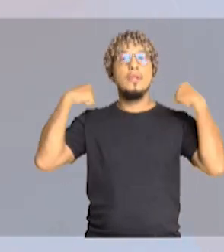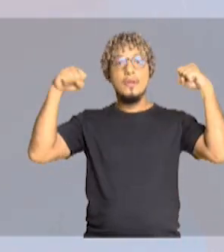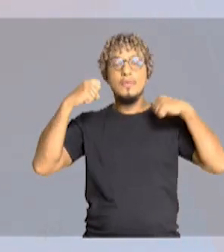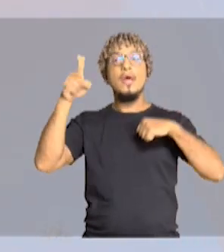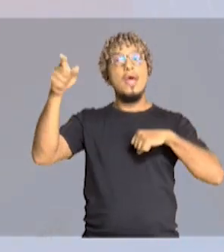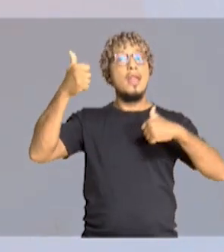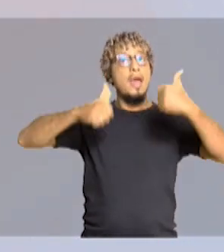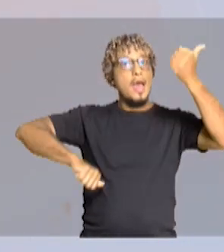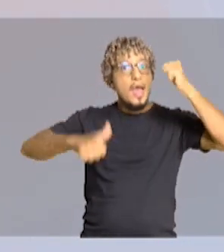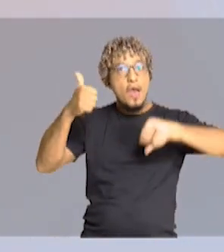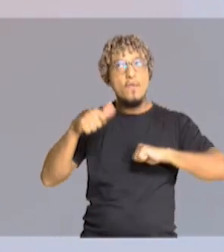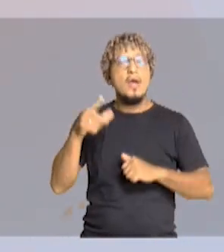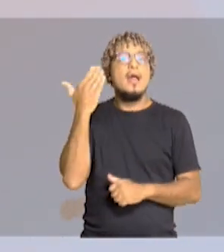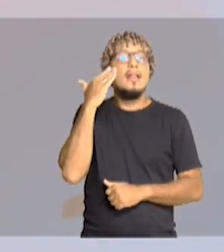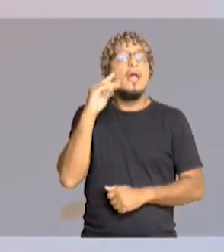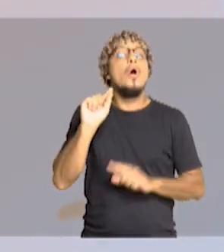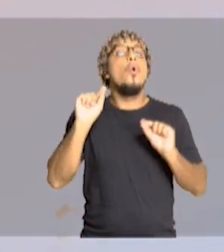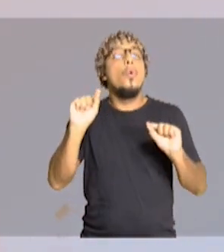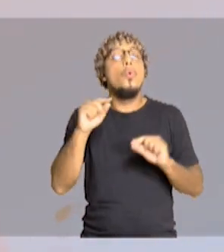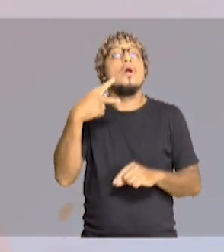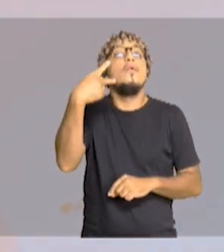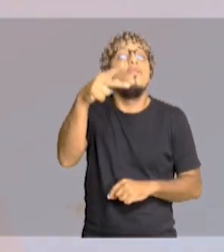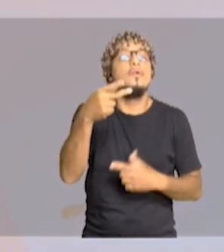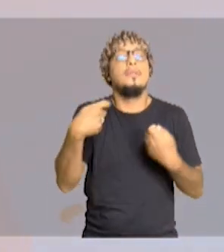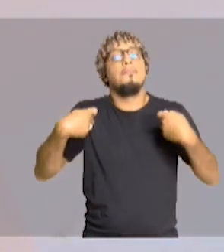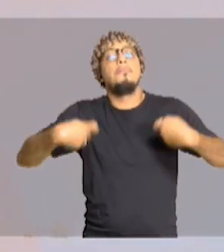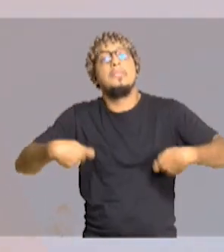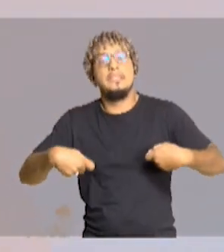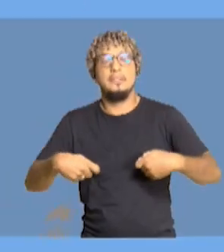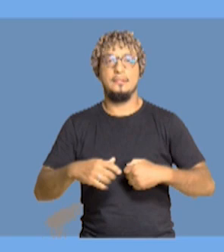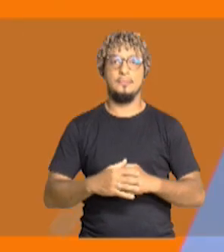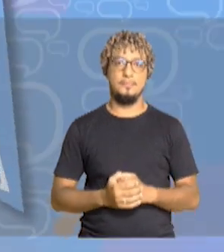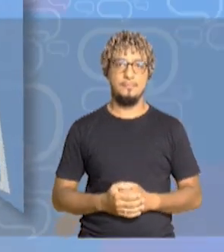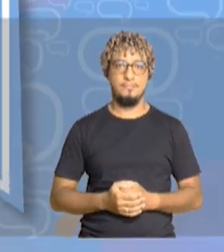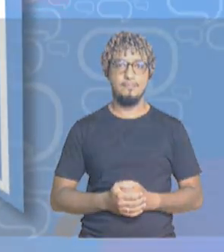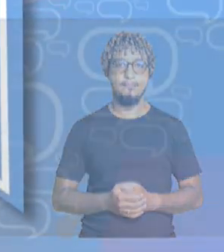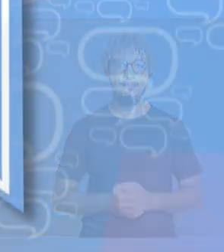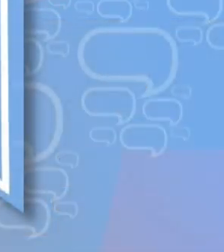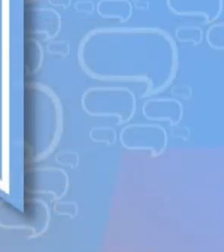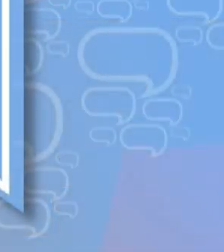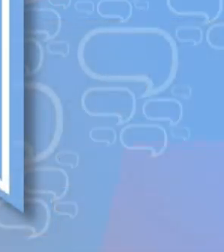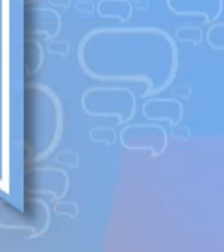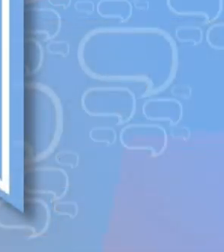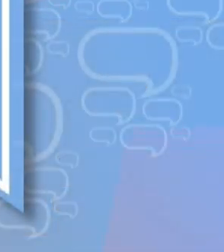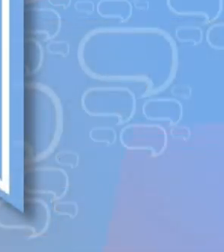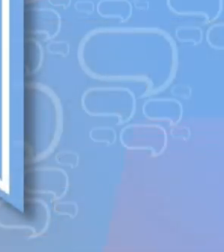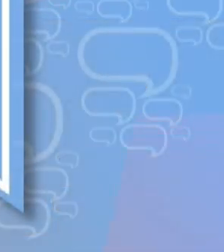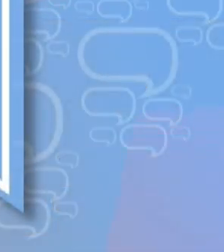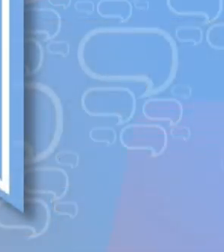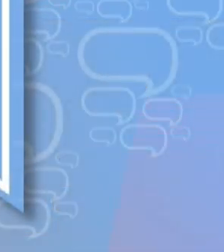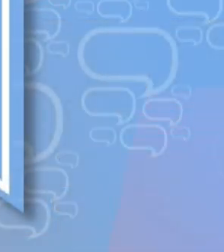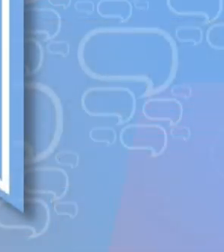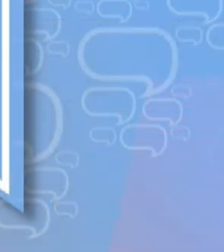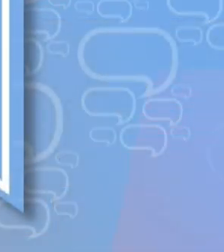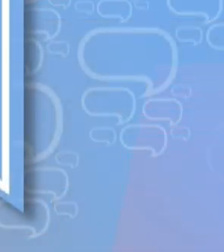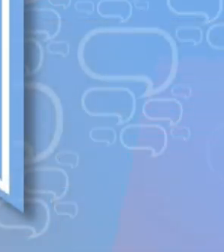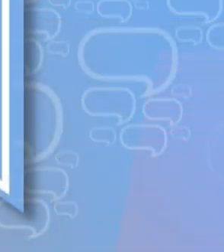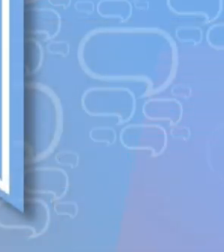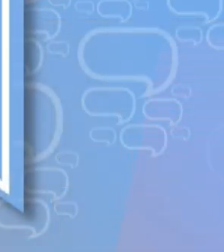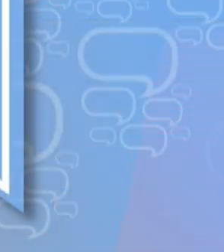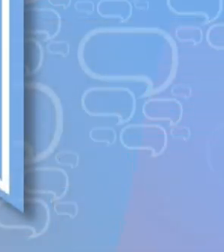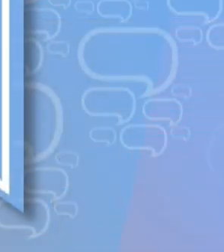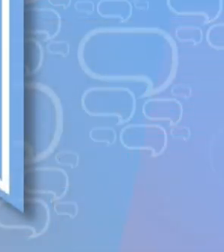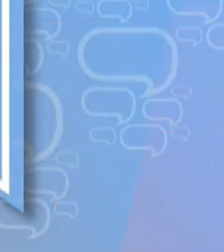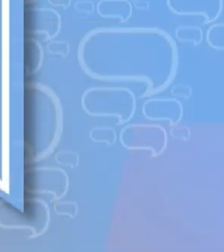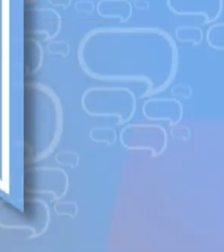fazer sua avaliação e entender Quais são as suas necessidades naquele momento Tenho dificuldades para manter uma rotina